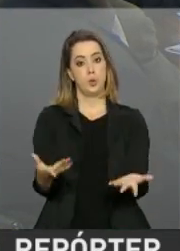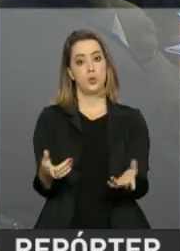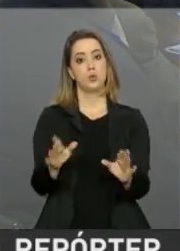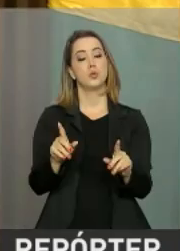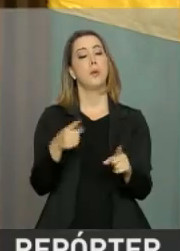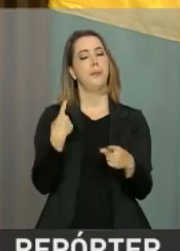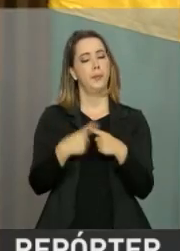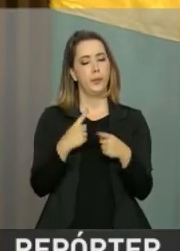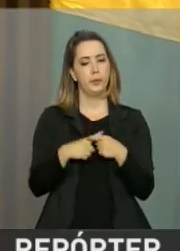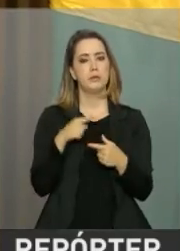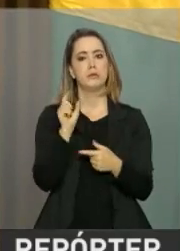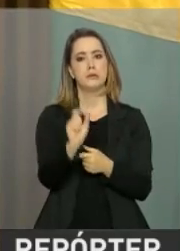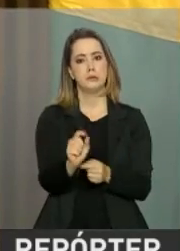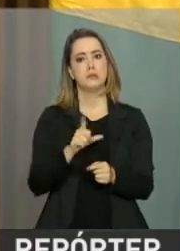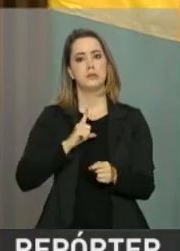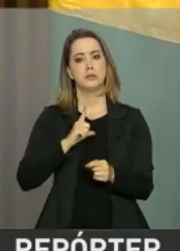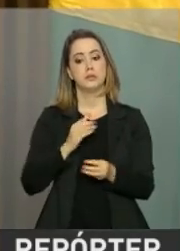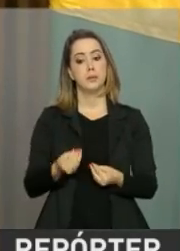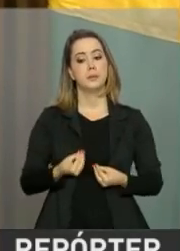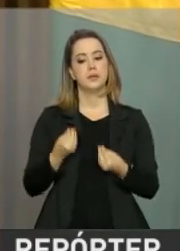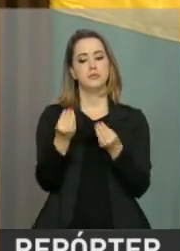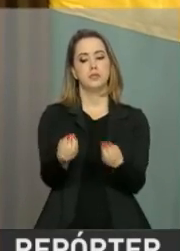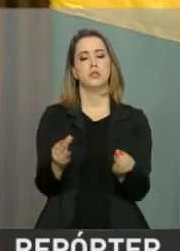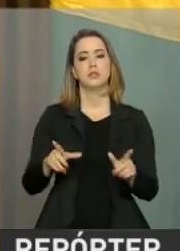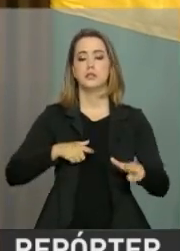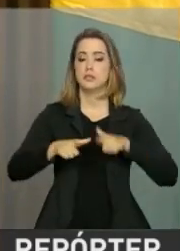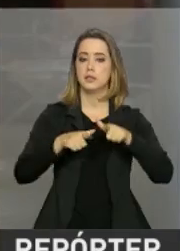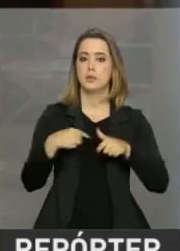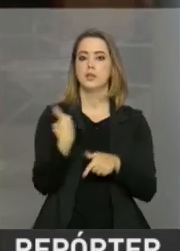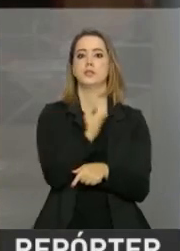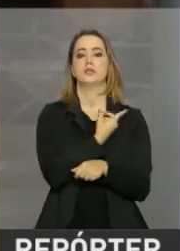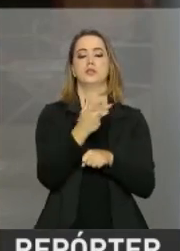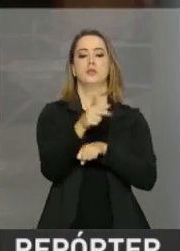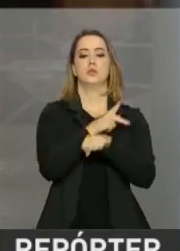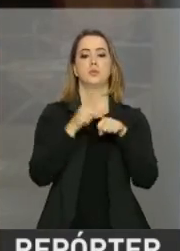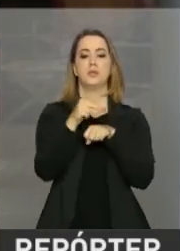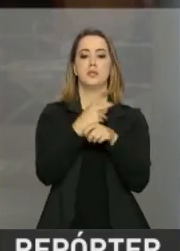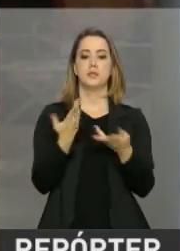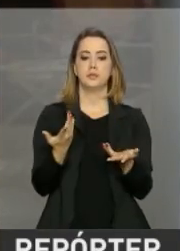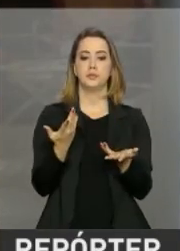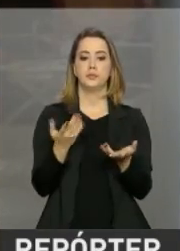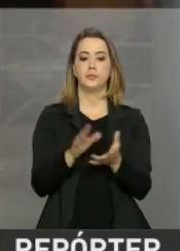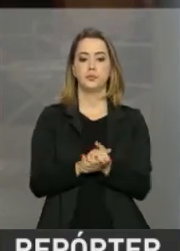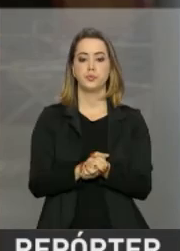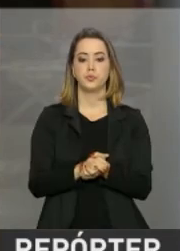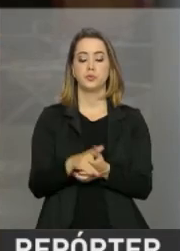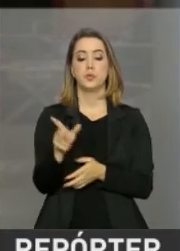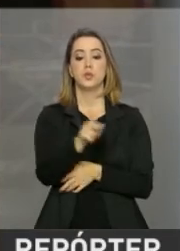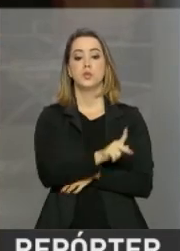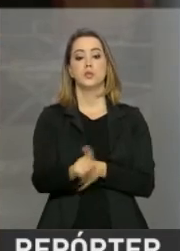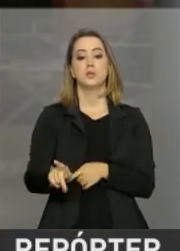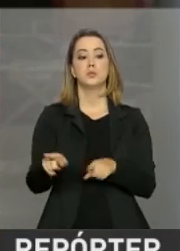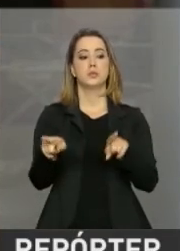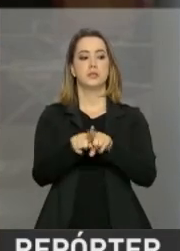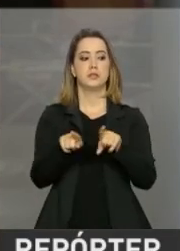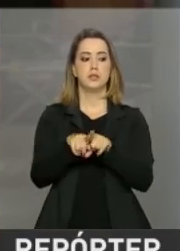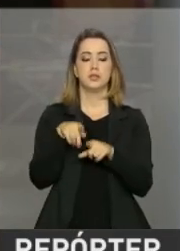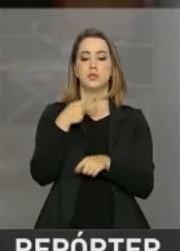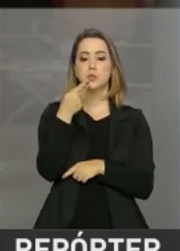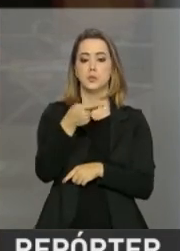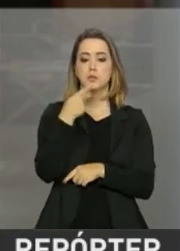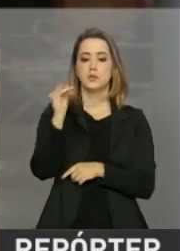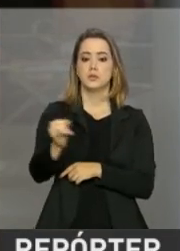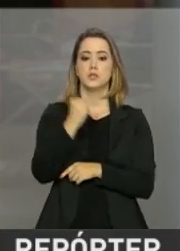geradores é de emprego no nosso país o presidente também falou da importância dos